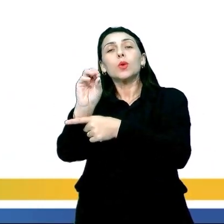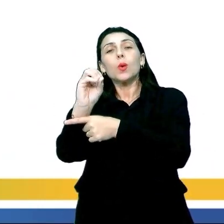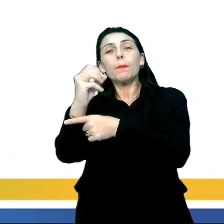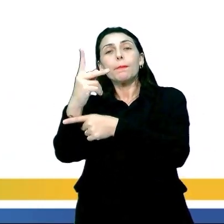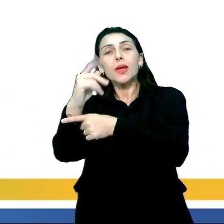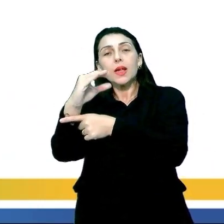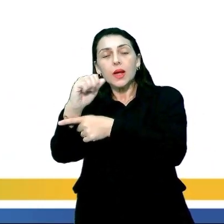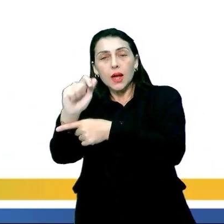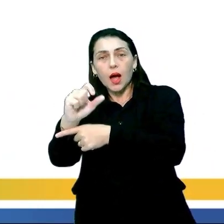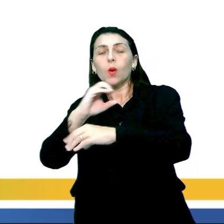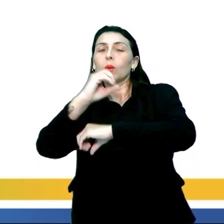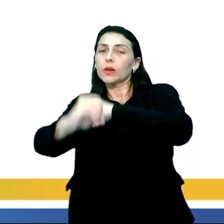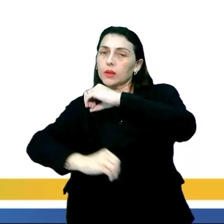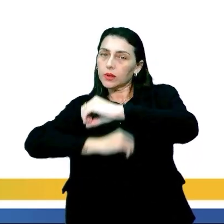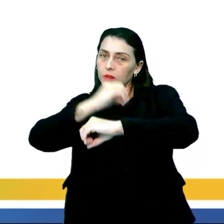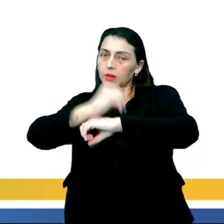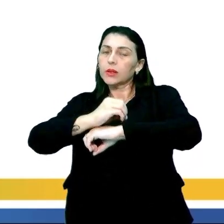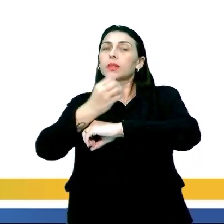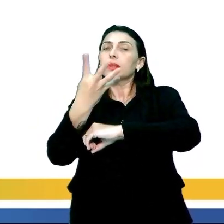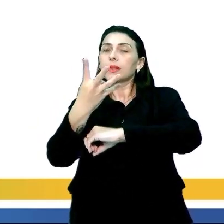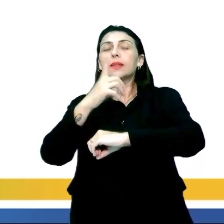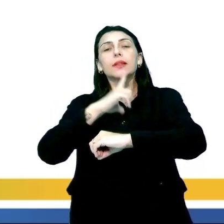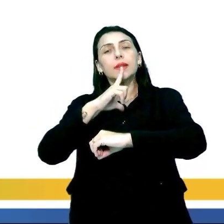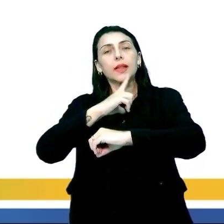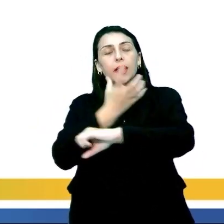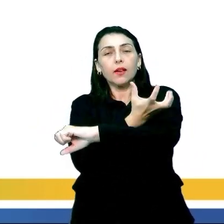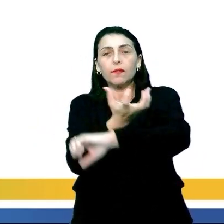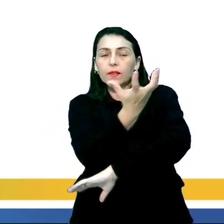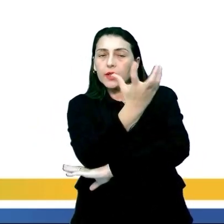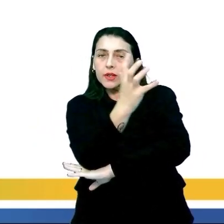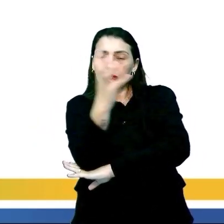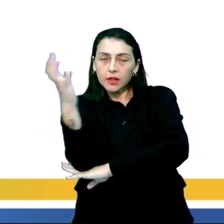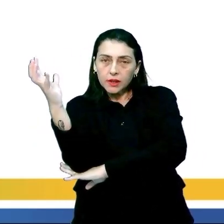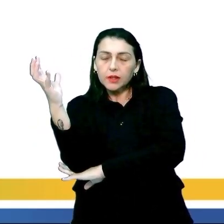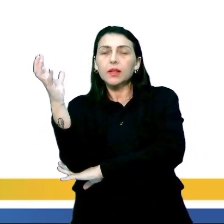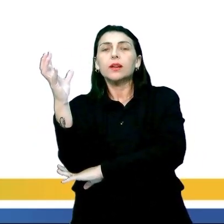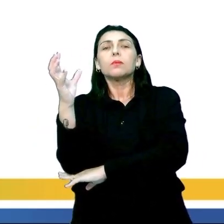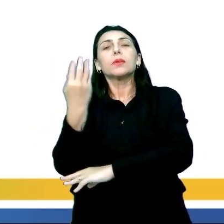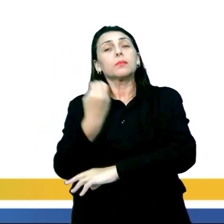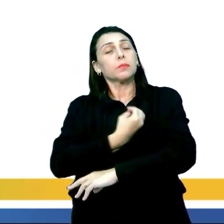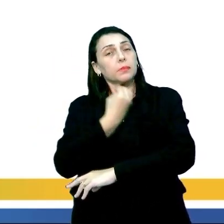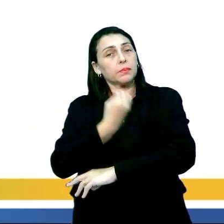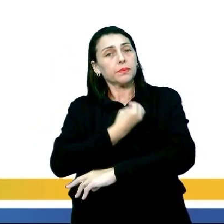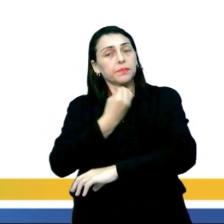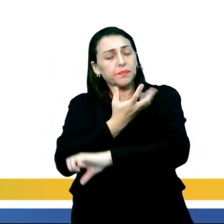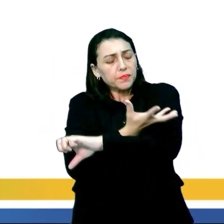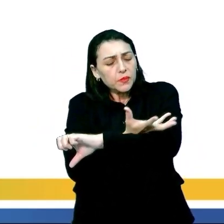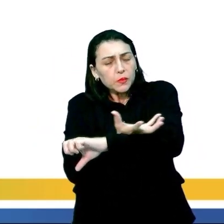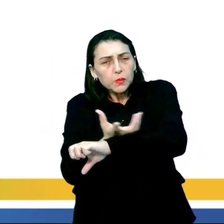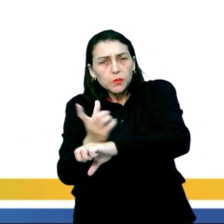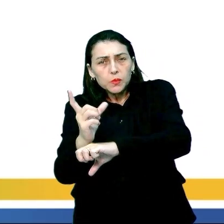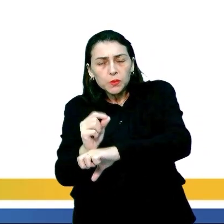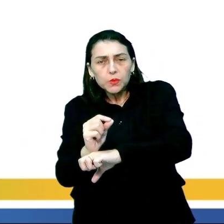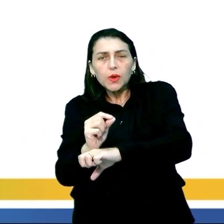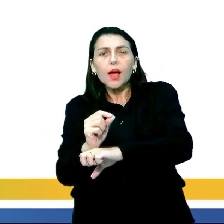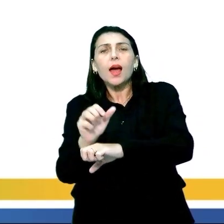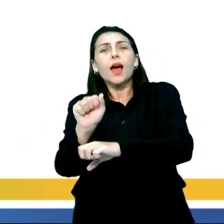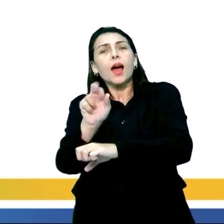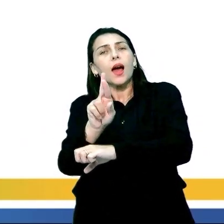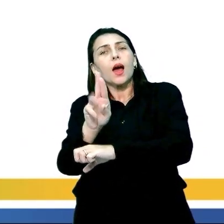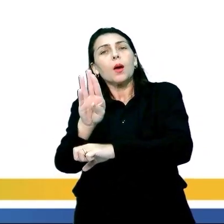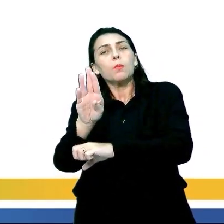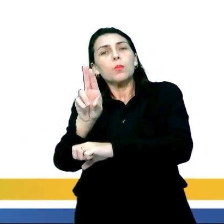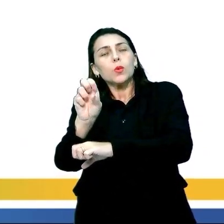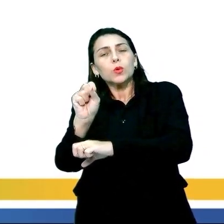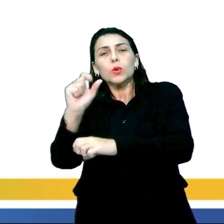ano aí bastante definidas. Sua vegetação é marcada pela presença de gramíneas, arbustos e